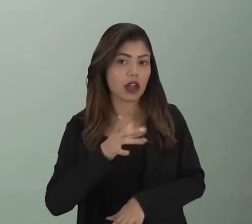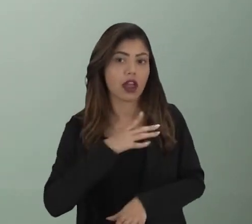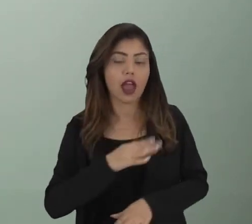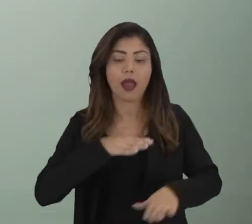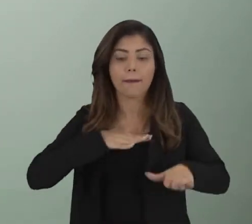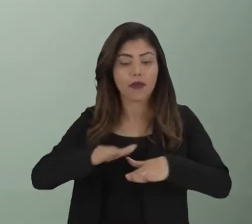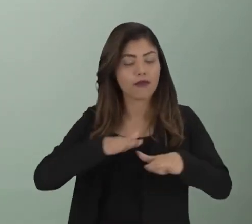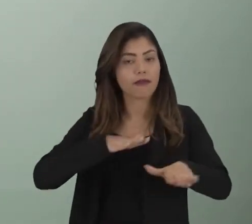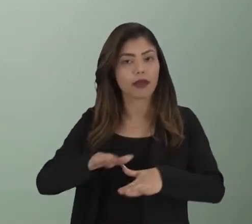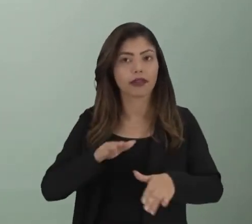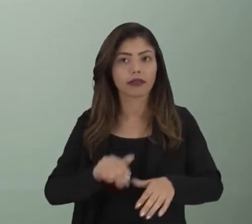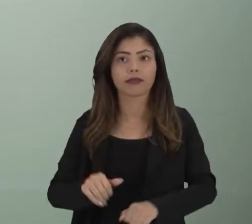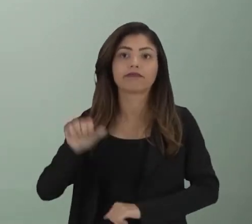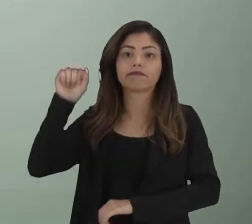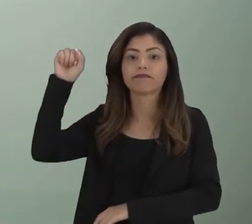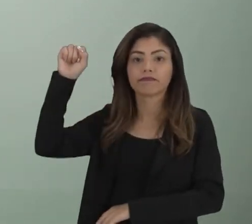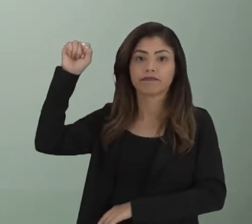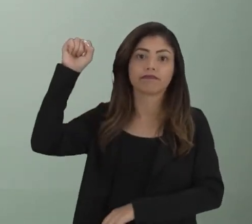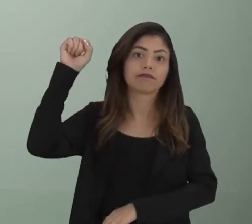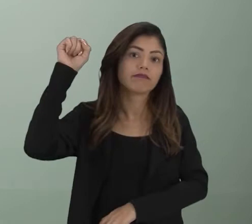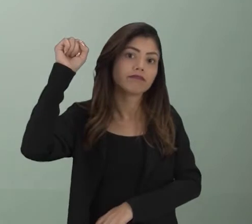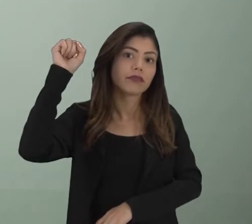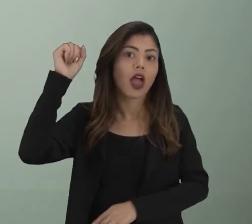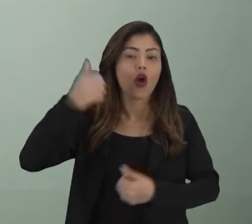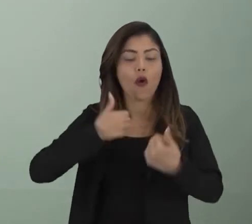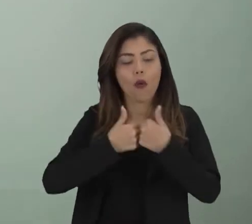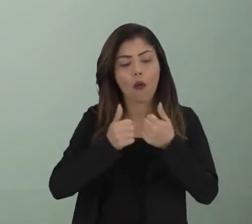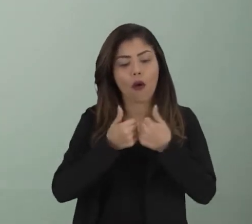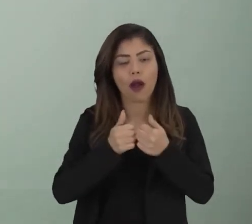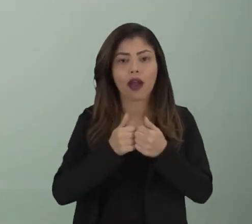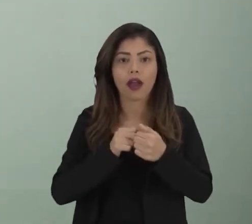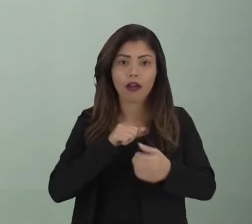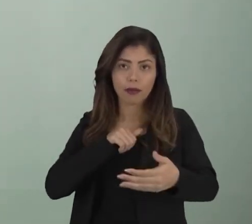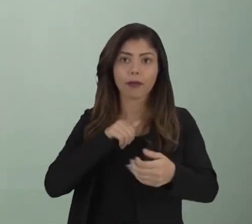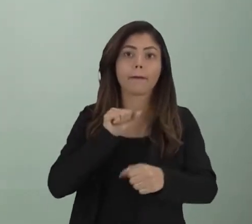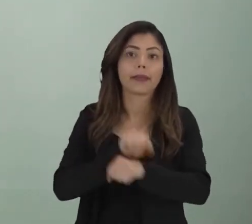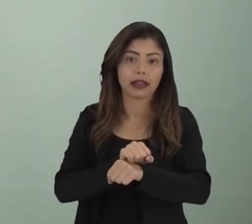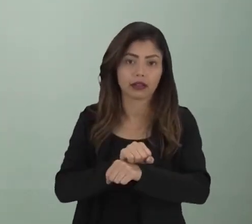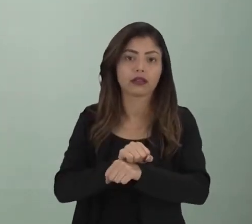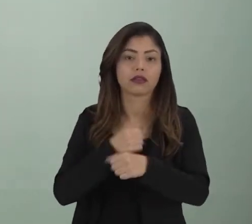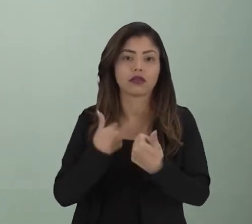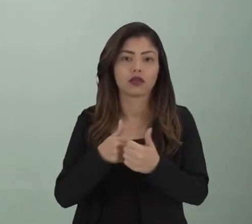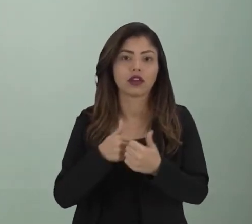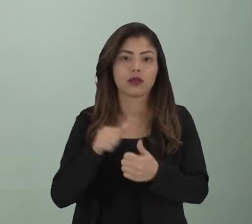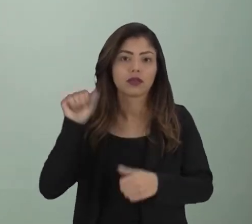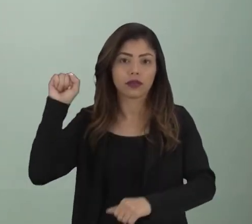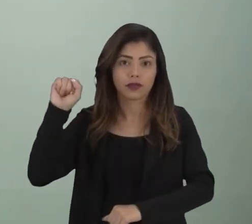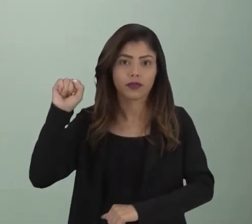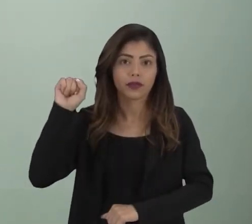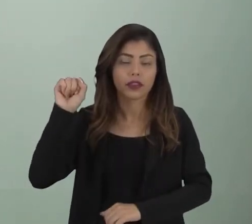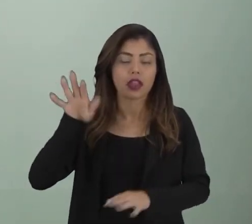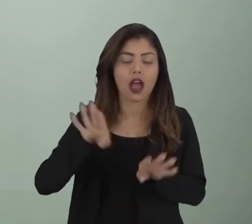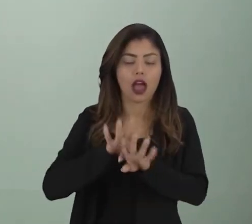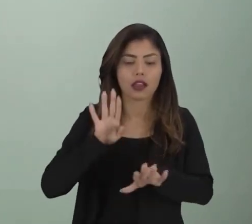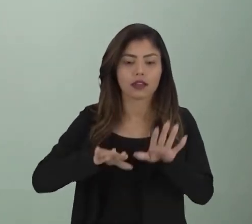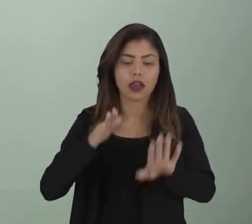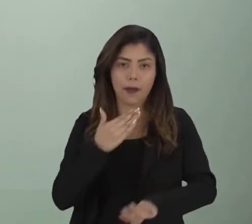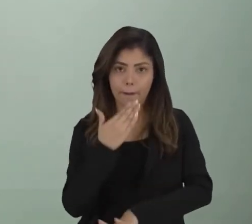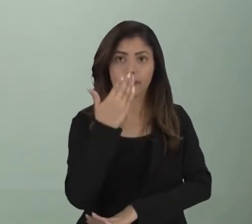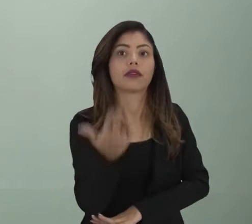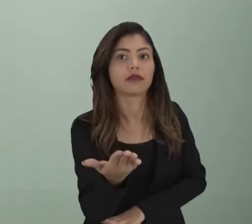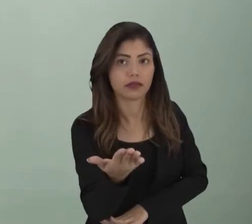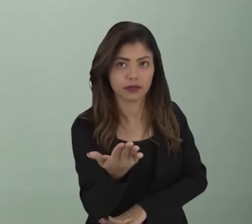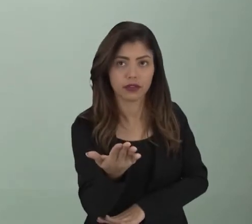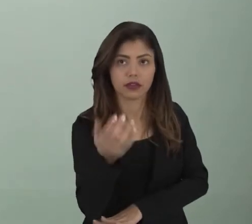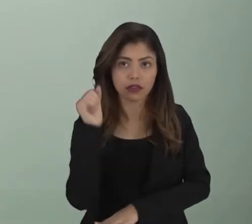agora um equilíbrio dinâmico, quer dizer, em movimento retilíneo uniforme, e o motorista, de repente, freia o ônibus. O que que